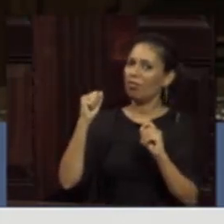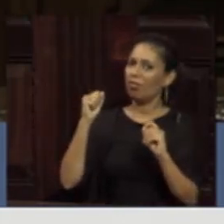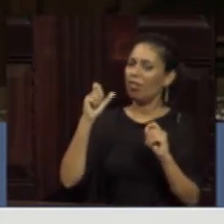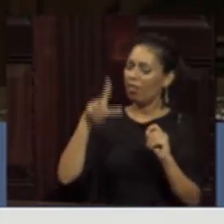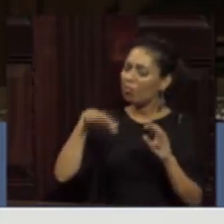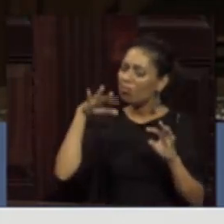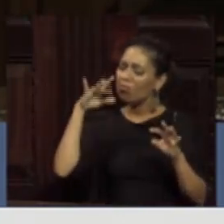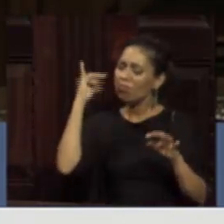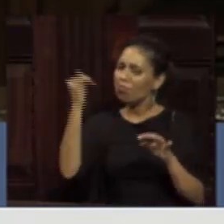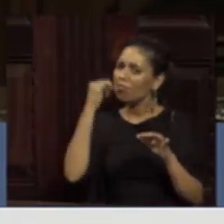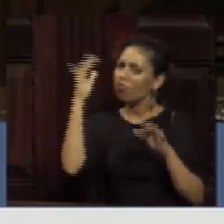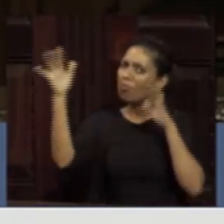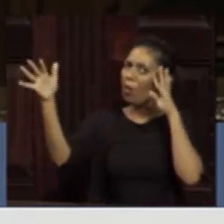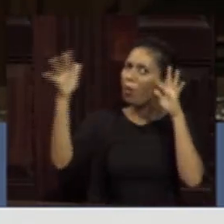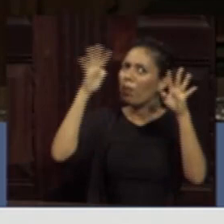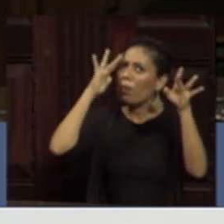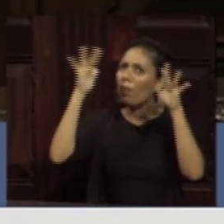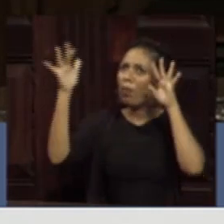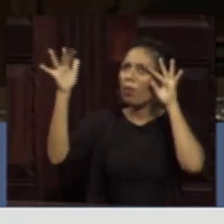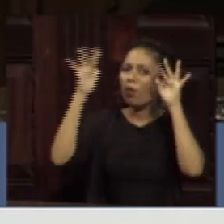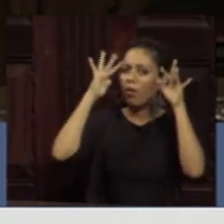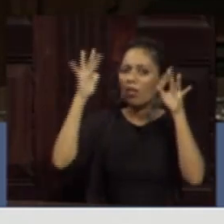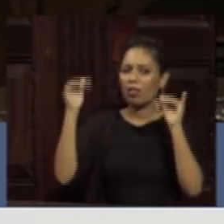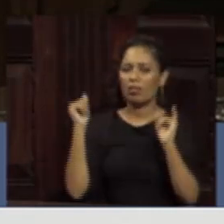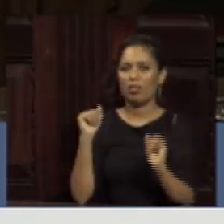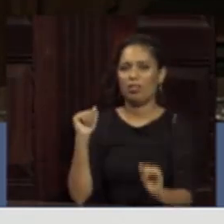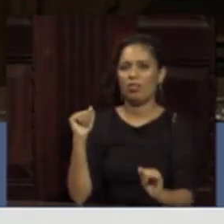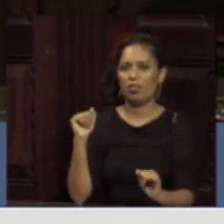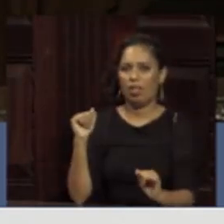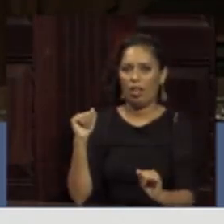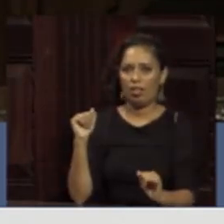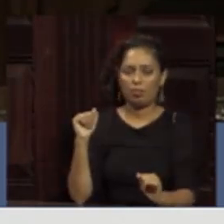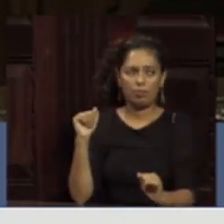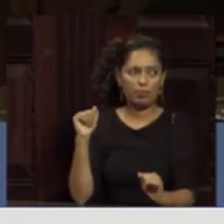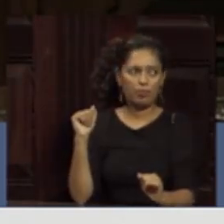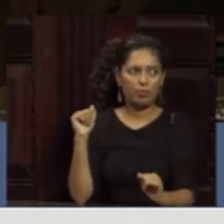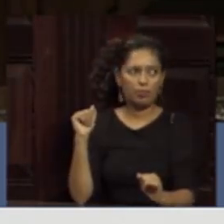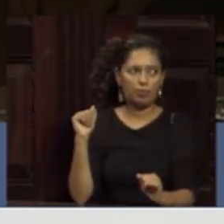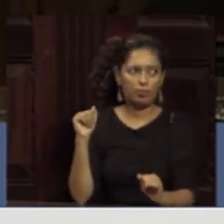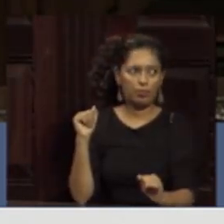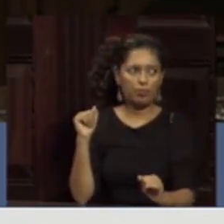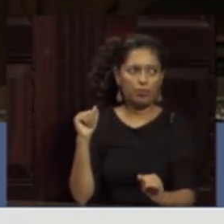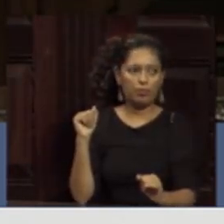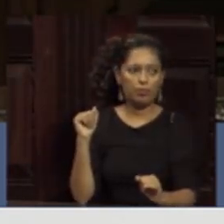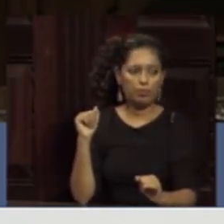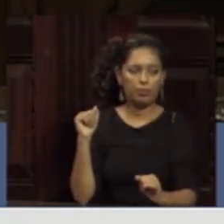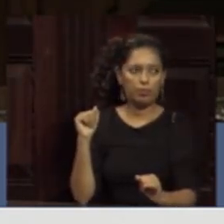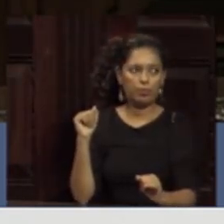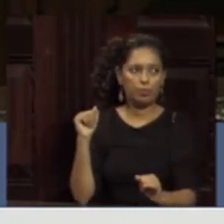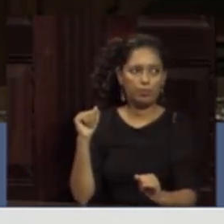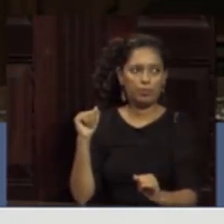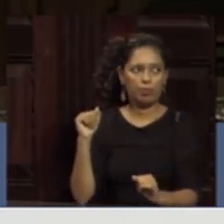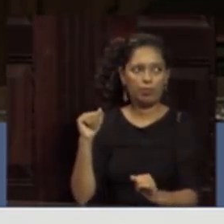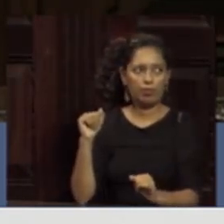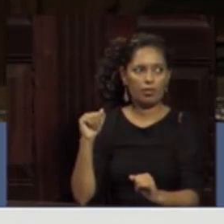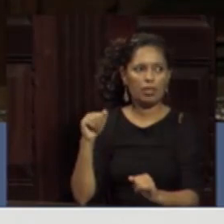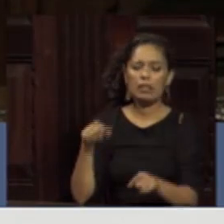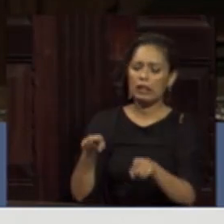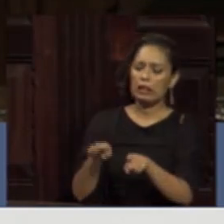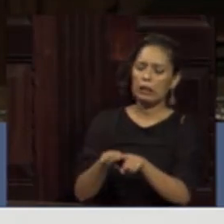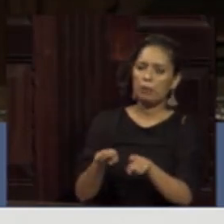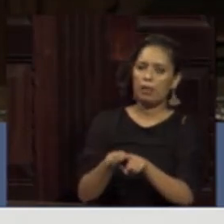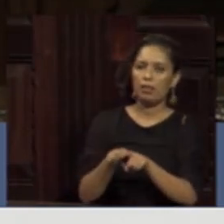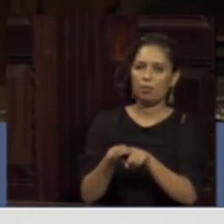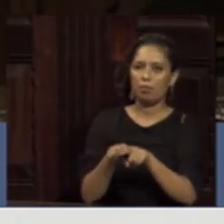Por isso, estou querendo refletir um pouco sobre esse dia. E, além do